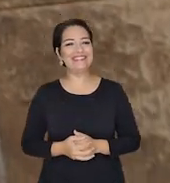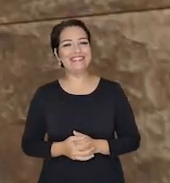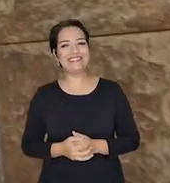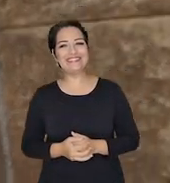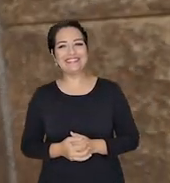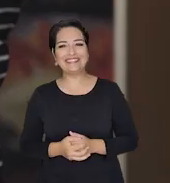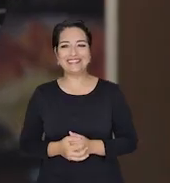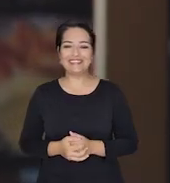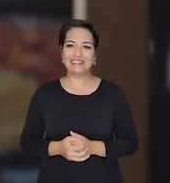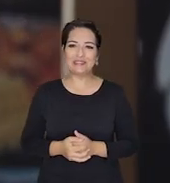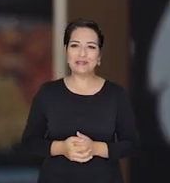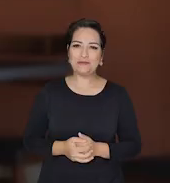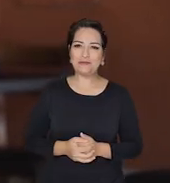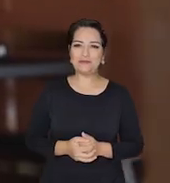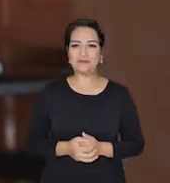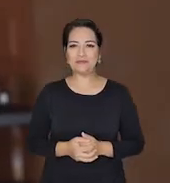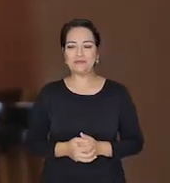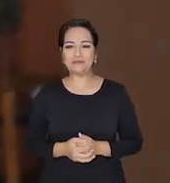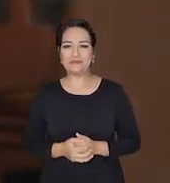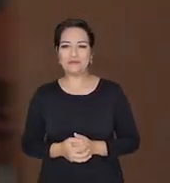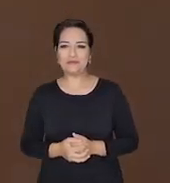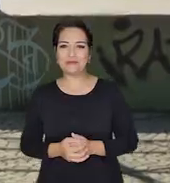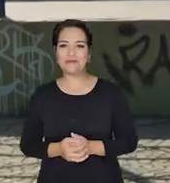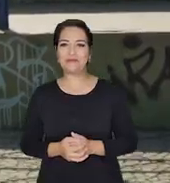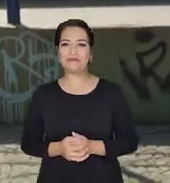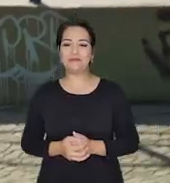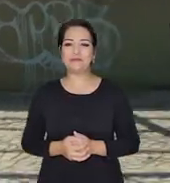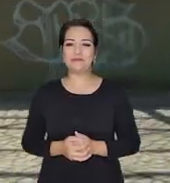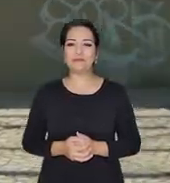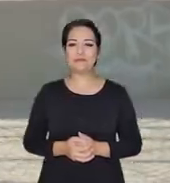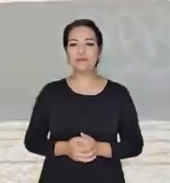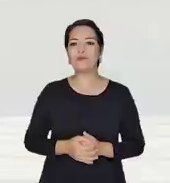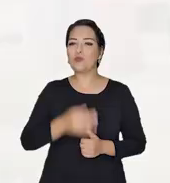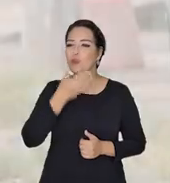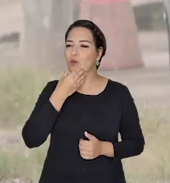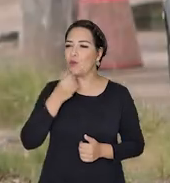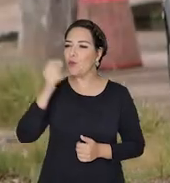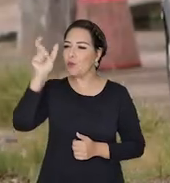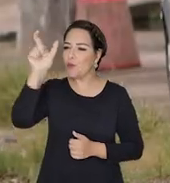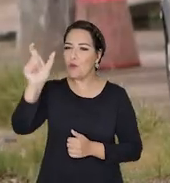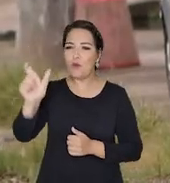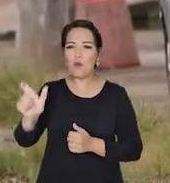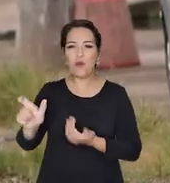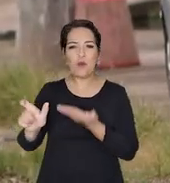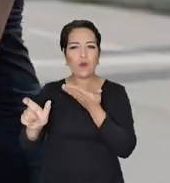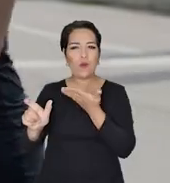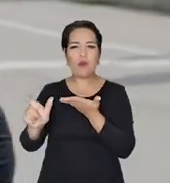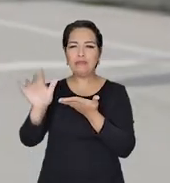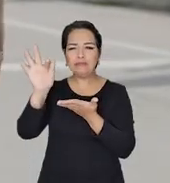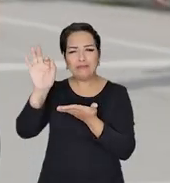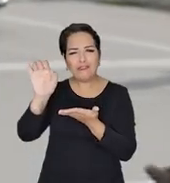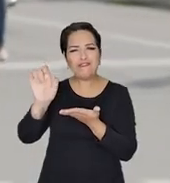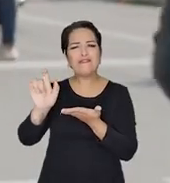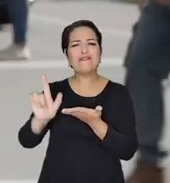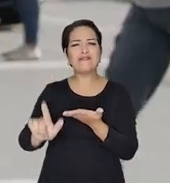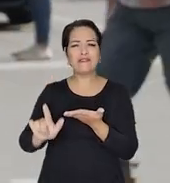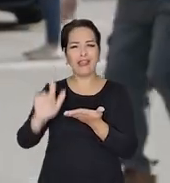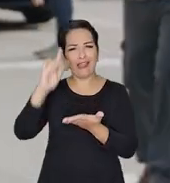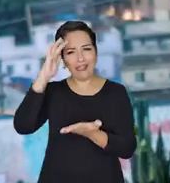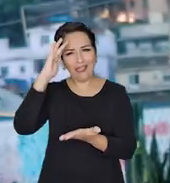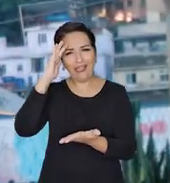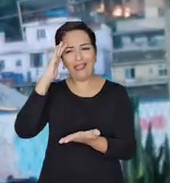Bom dia. Helene, tudo bem? Que bom te ver. Homem com fé,